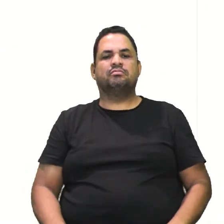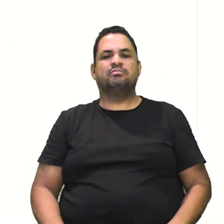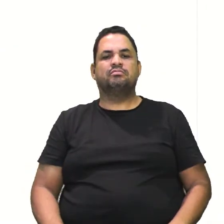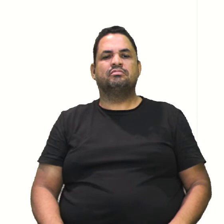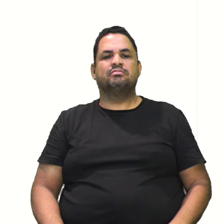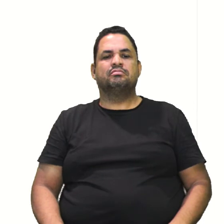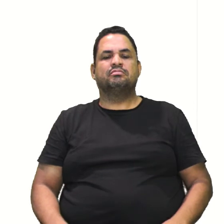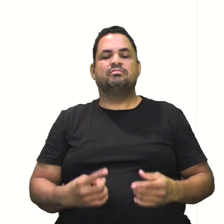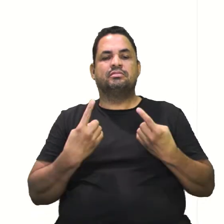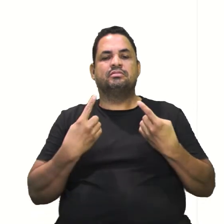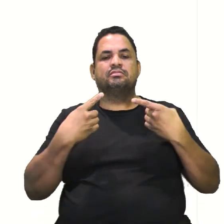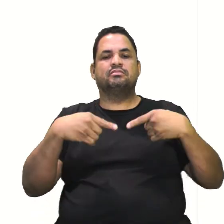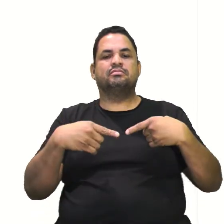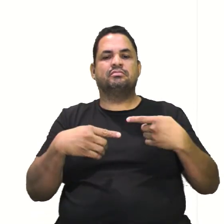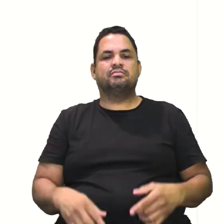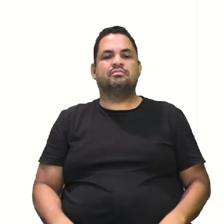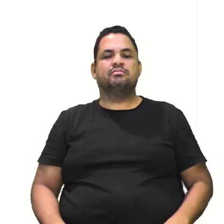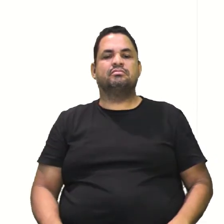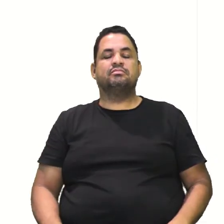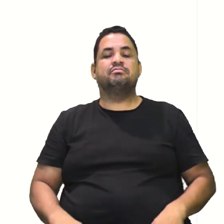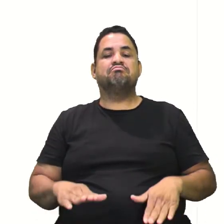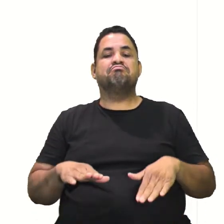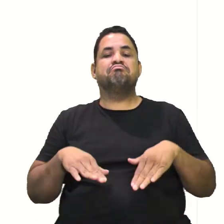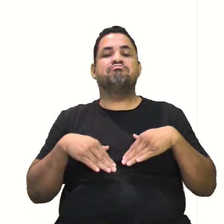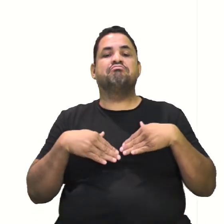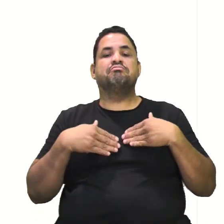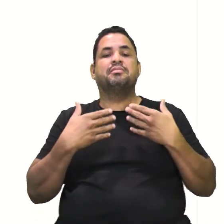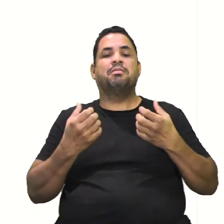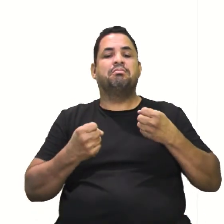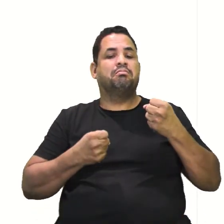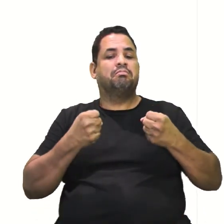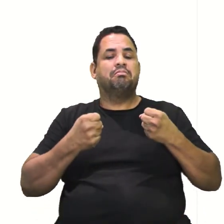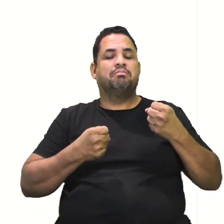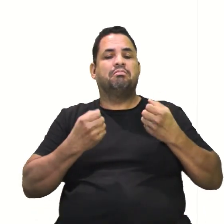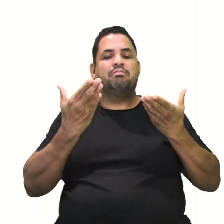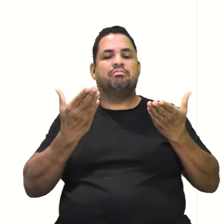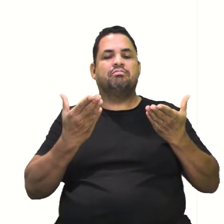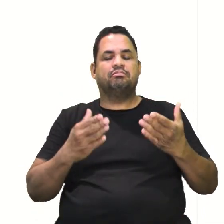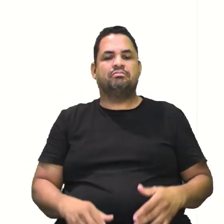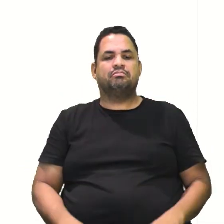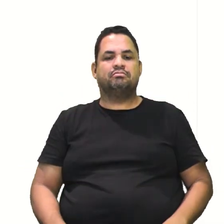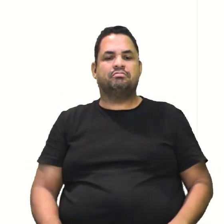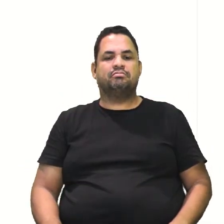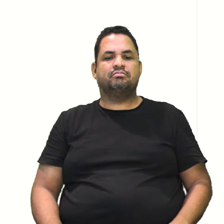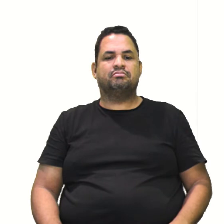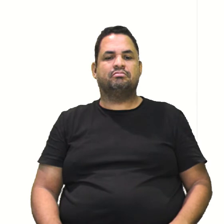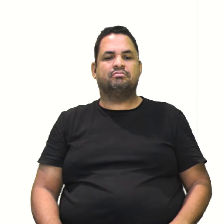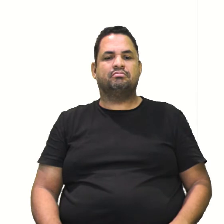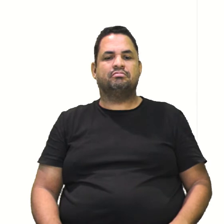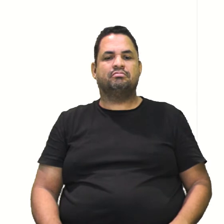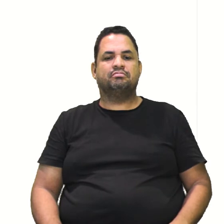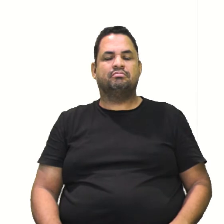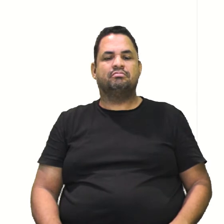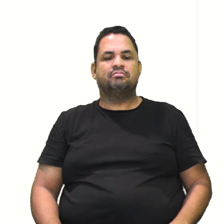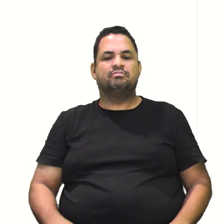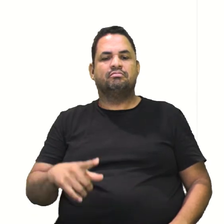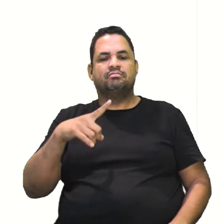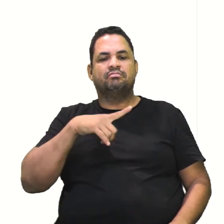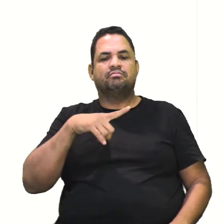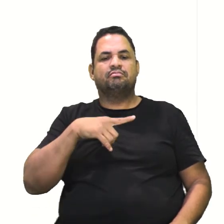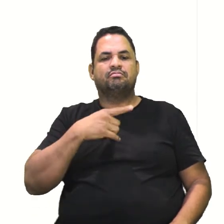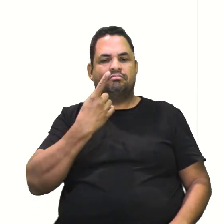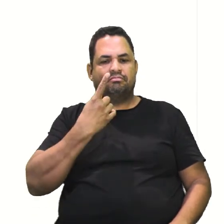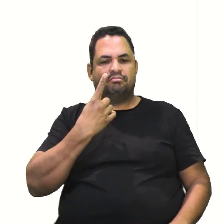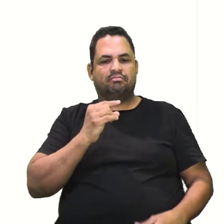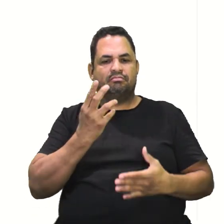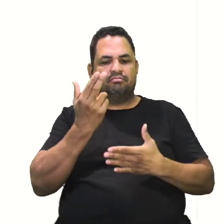Tá lançado o desafio. Que carro é esse? Que carro é esse? E aí, temos um emoji